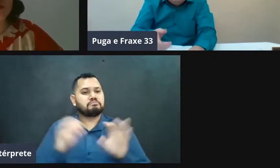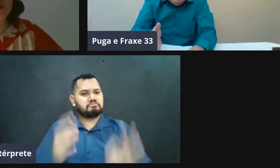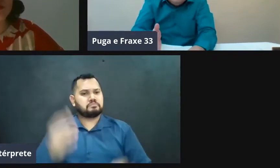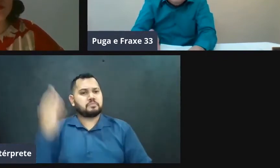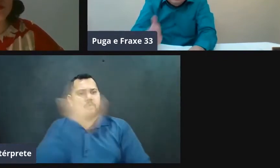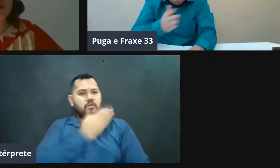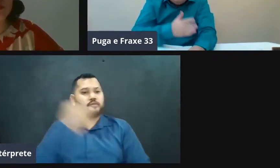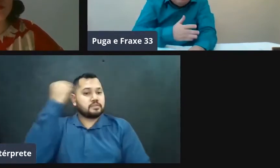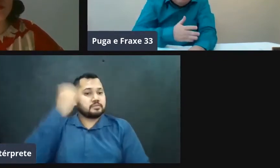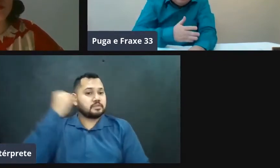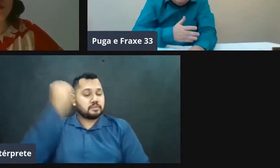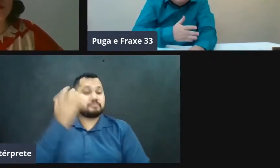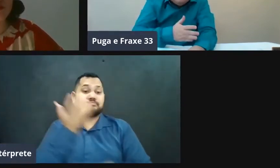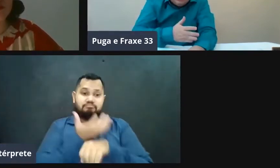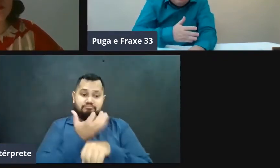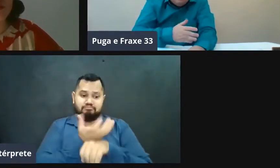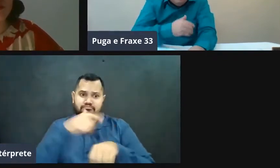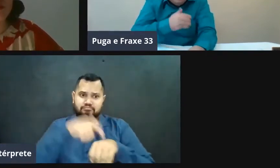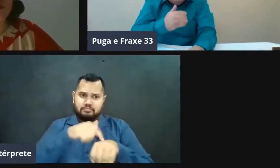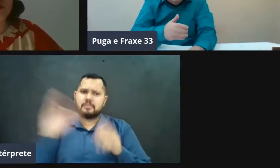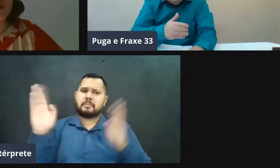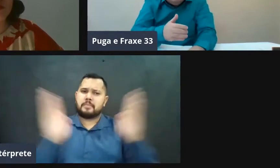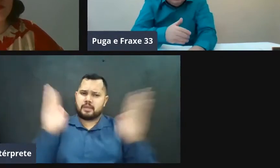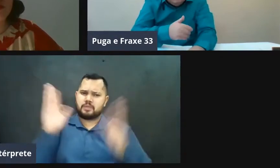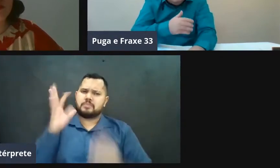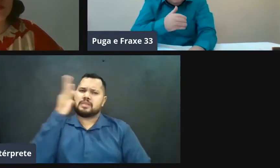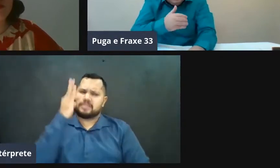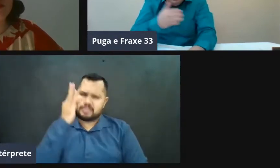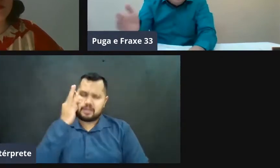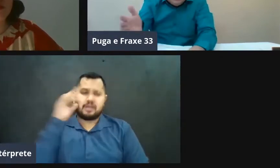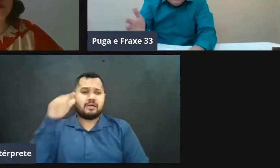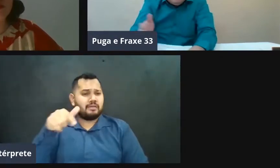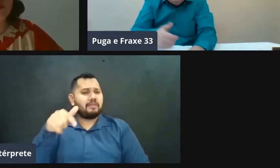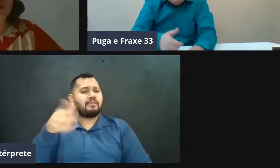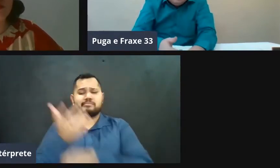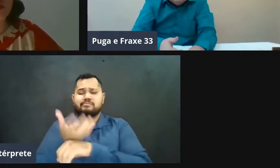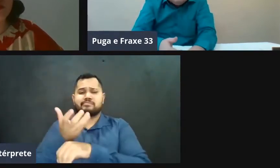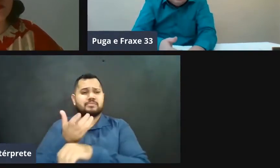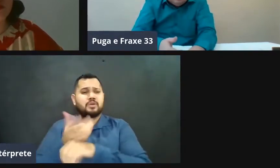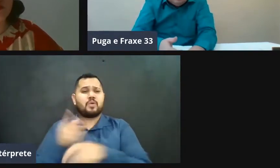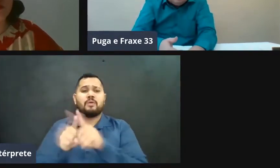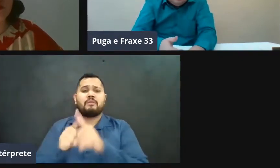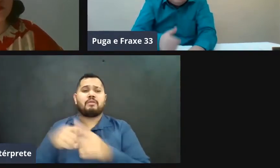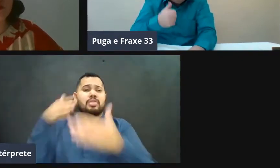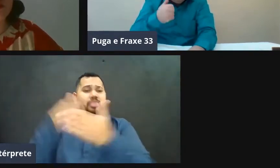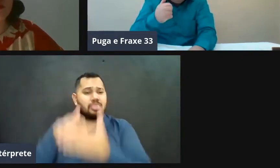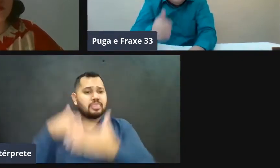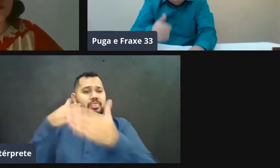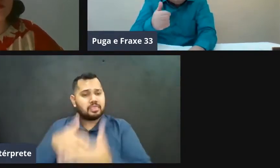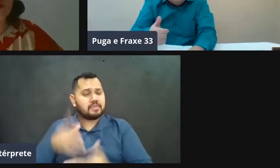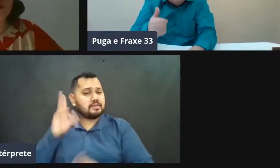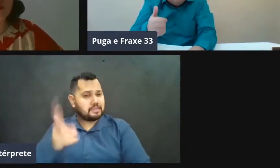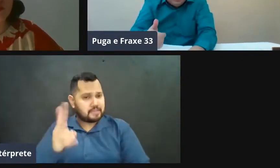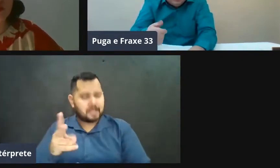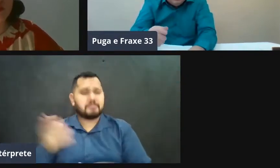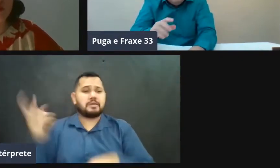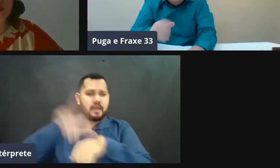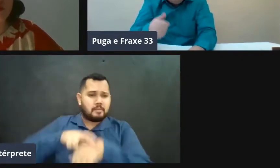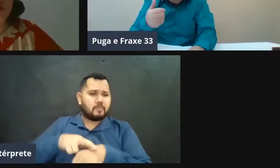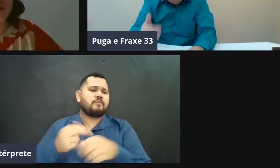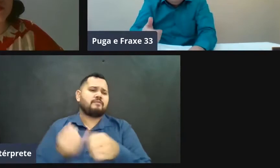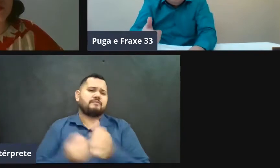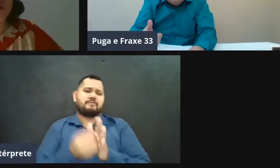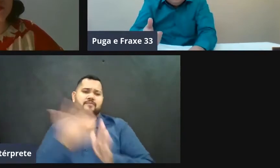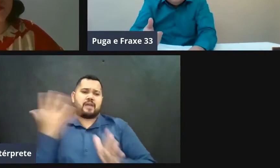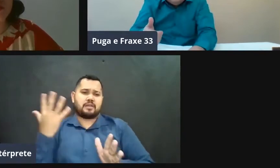numa disciplina que, no tempo presencial, era uma disciplina que era um gargalo para esses alunos. Então, temos como atuar.